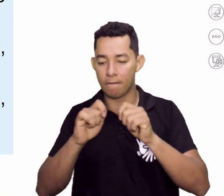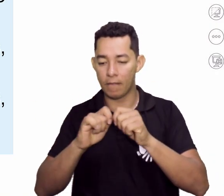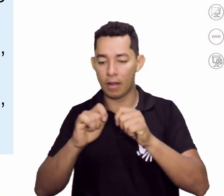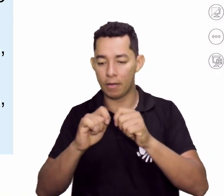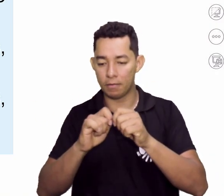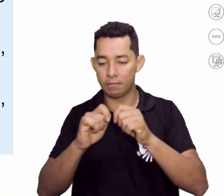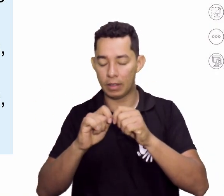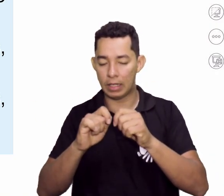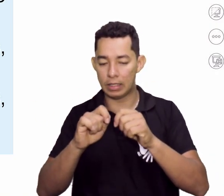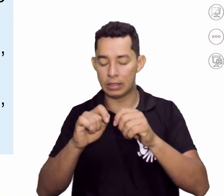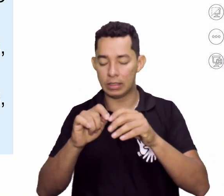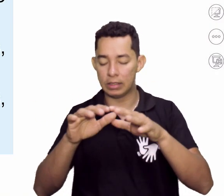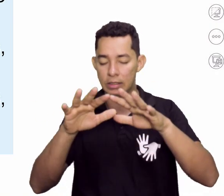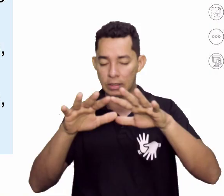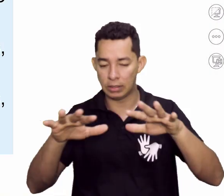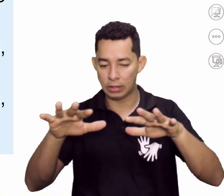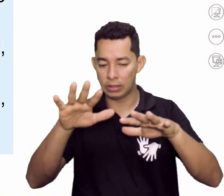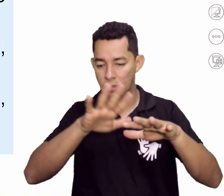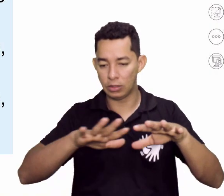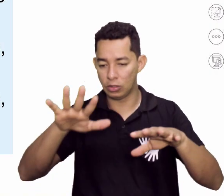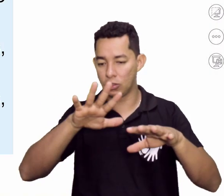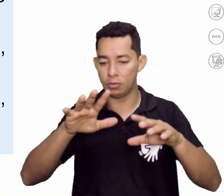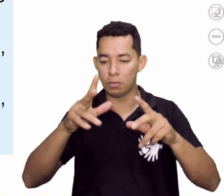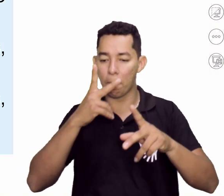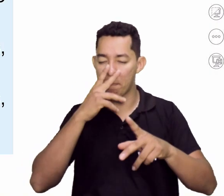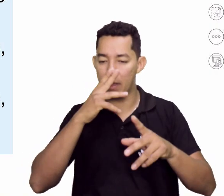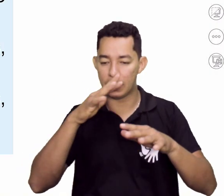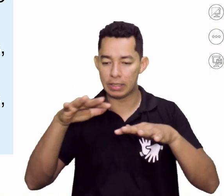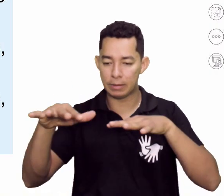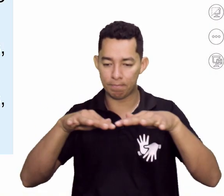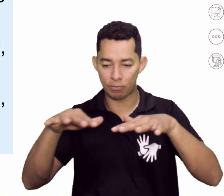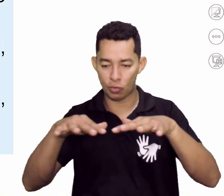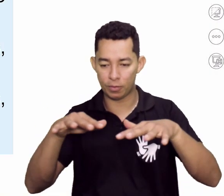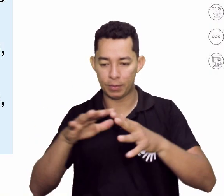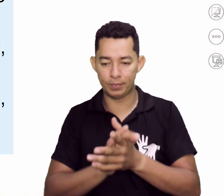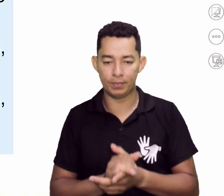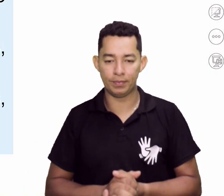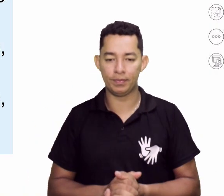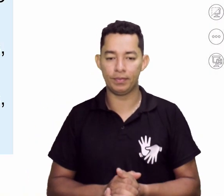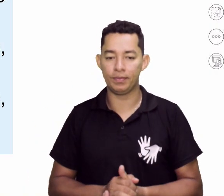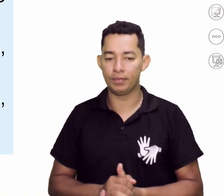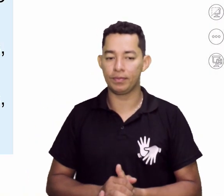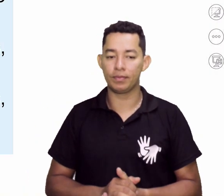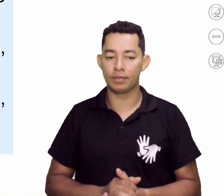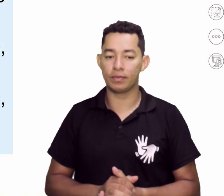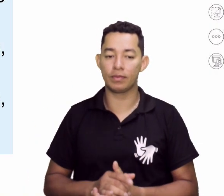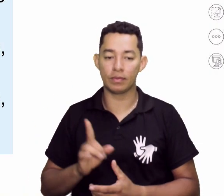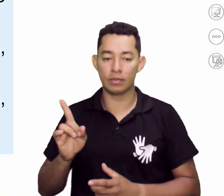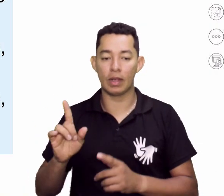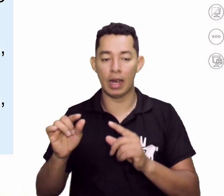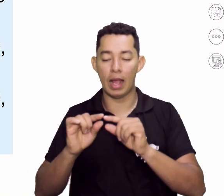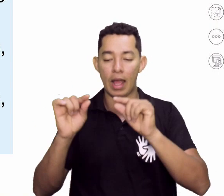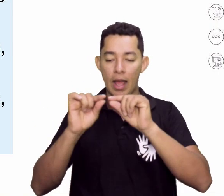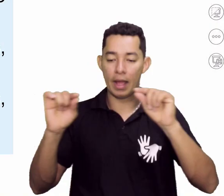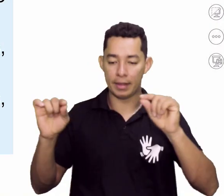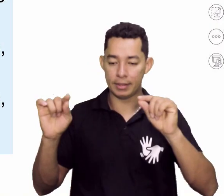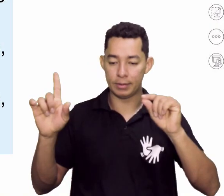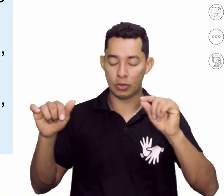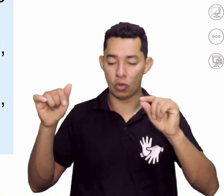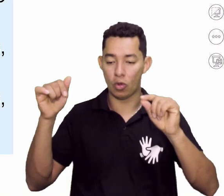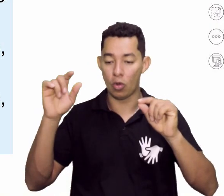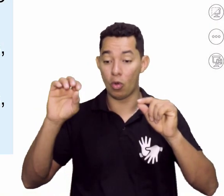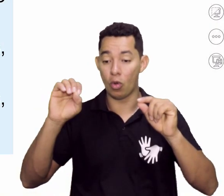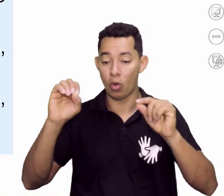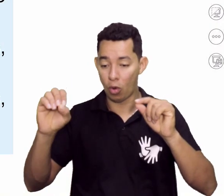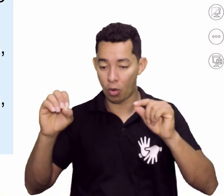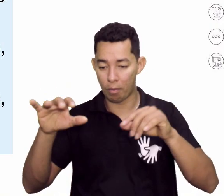ou impressão de movimento. A exposição Le Mouvement, o movimento, que